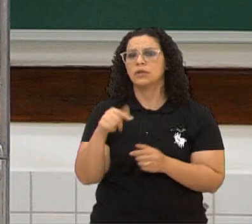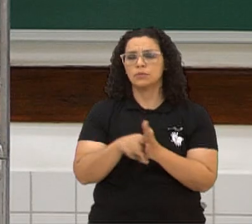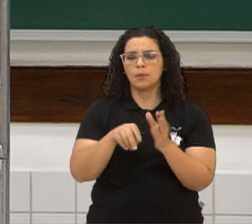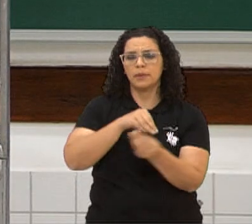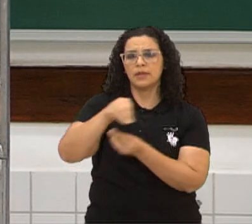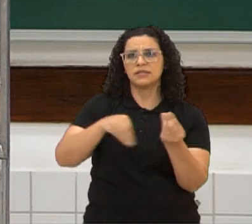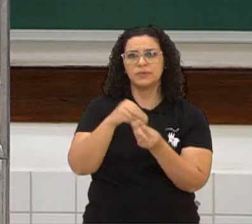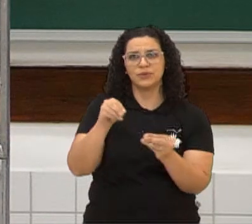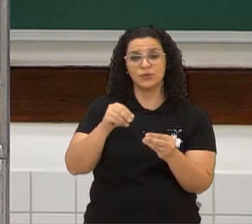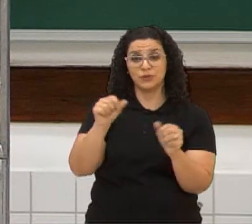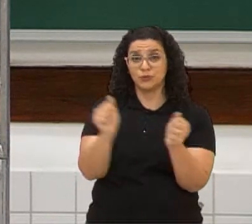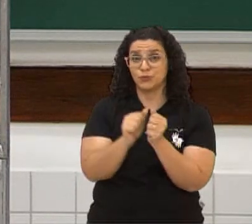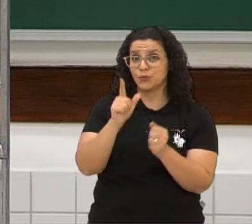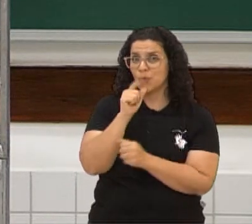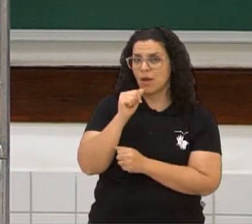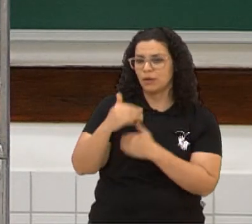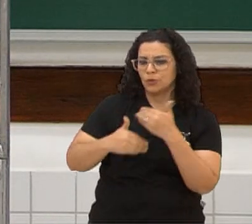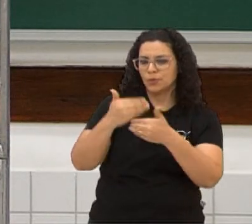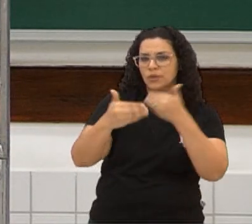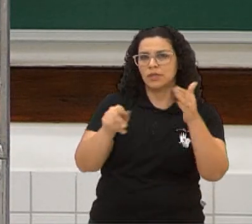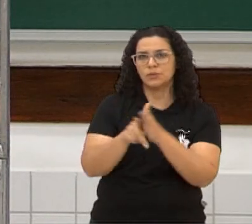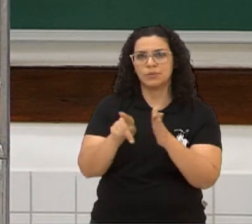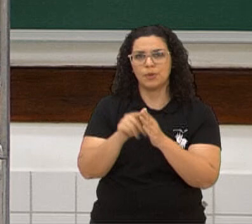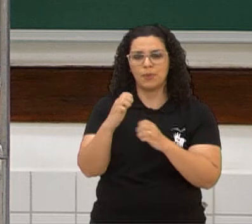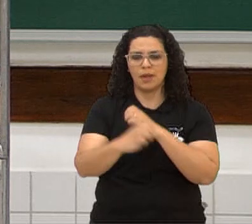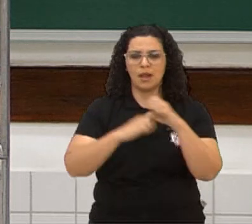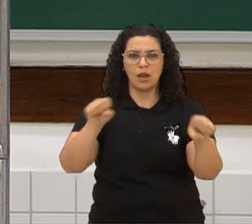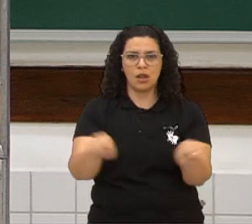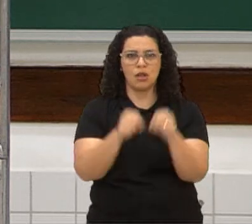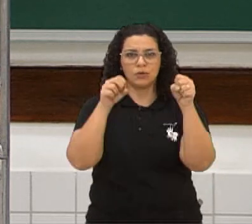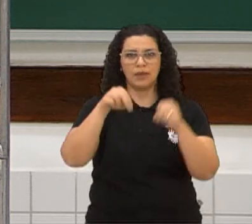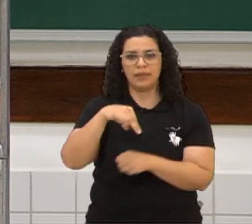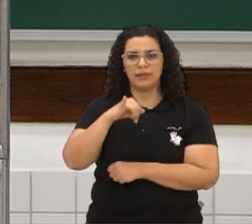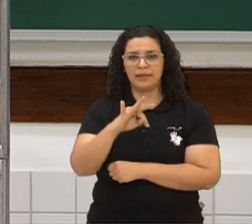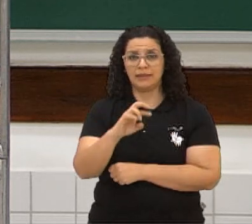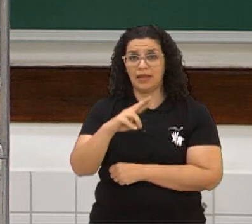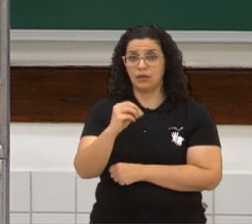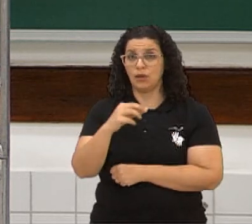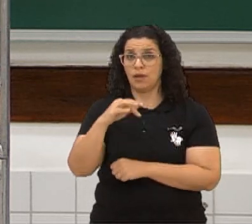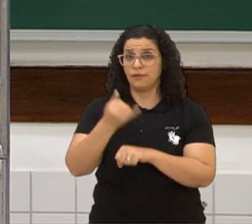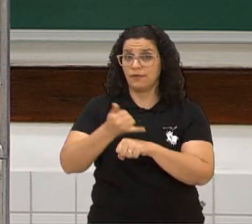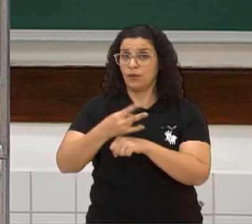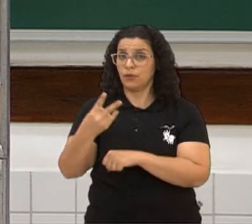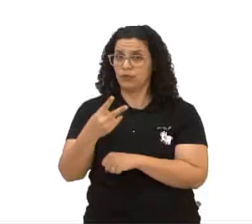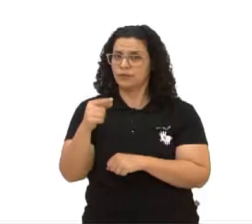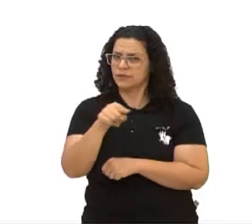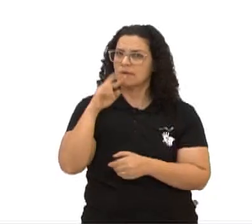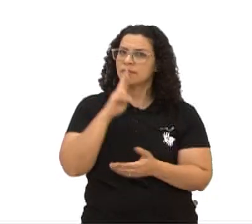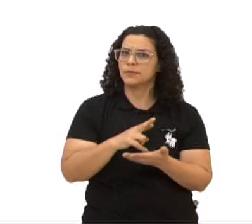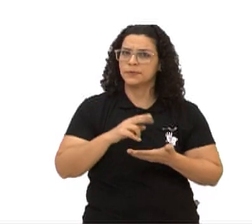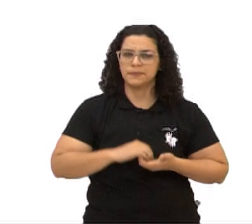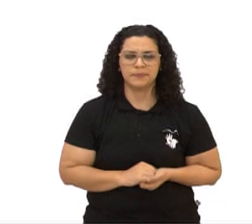acontece no processo da eletrólise do nitrato de ferro 2. Agora é com vocês.